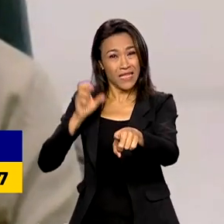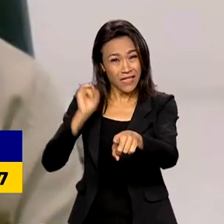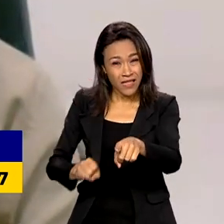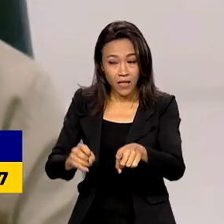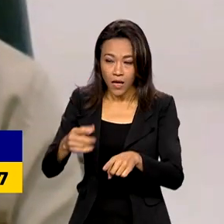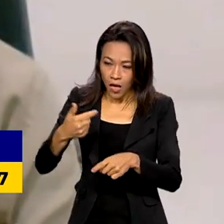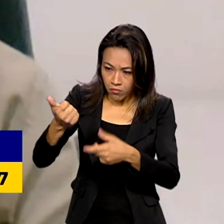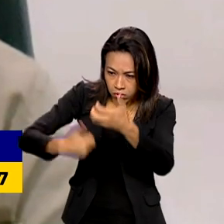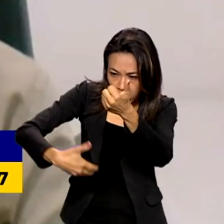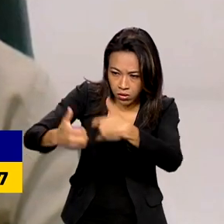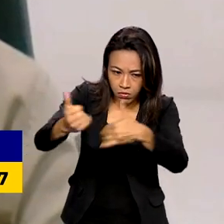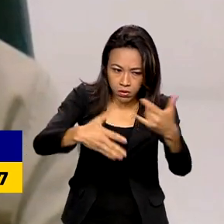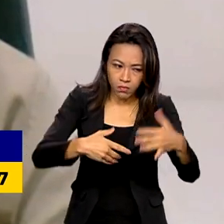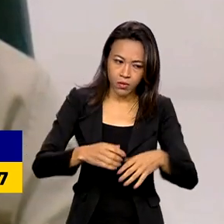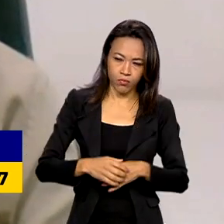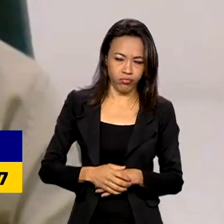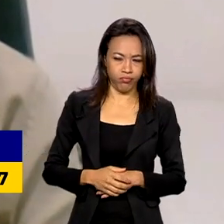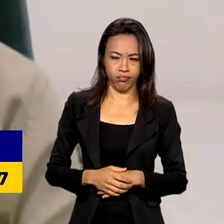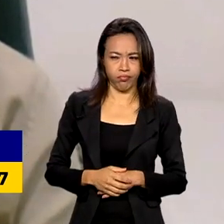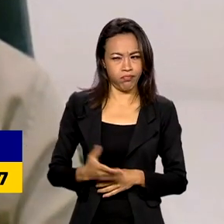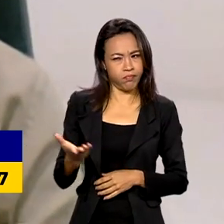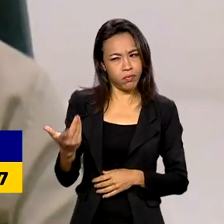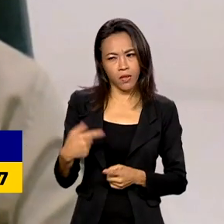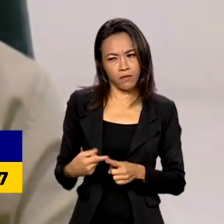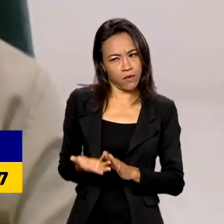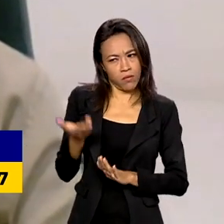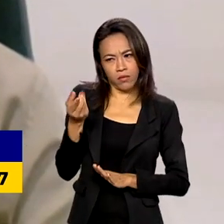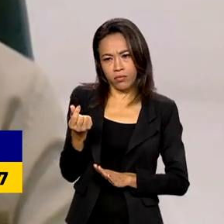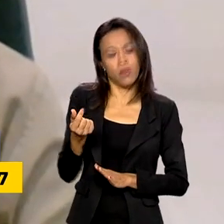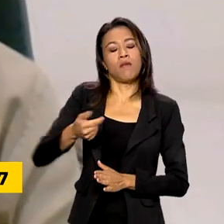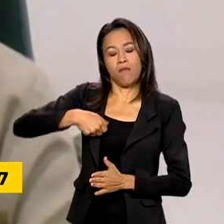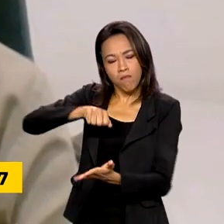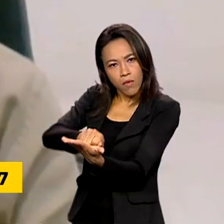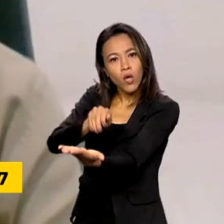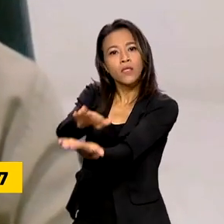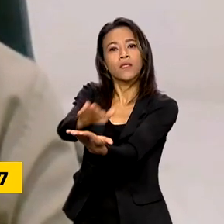convincente, nós vamos abrir processo administrativo sancionador.